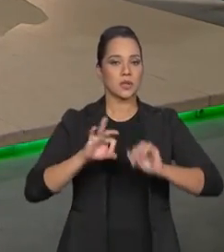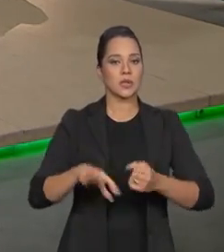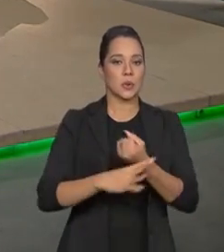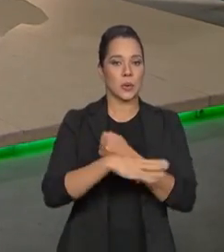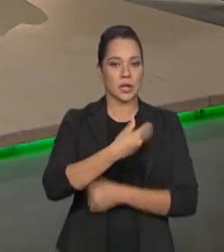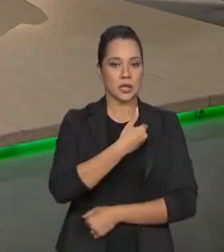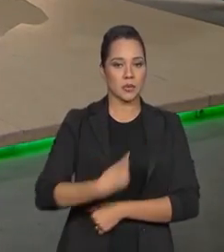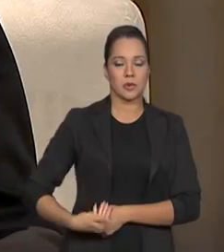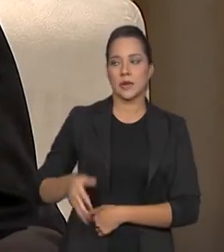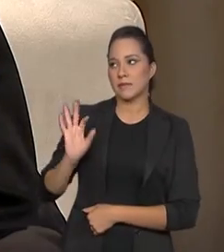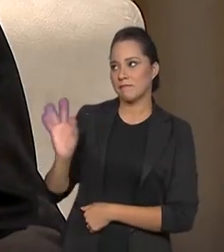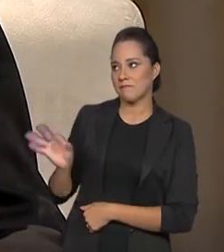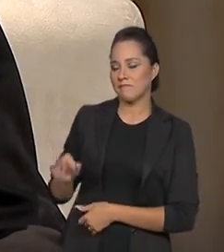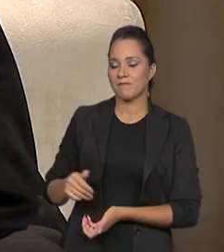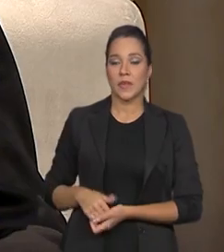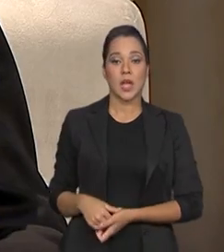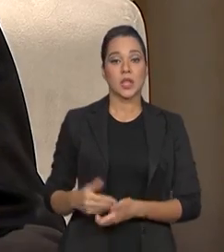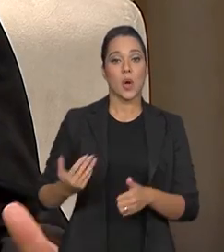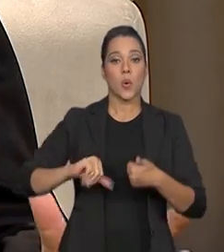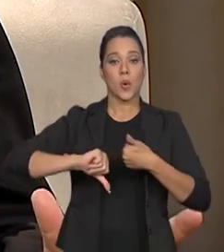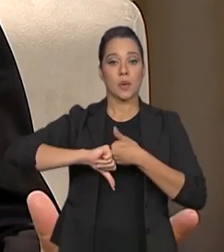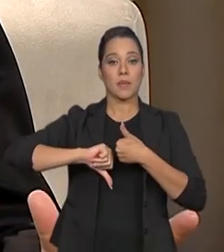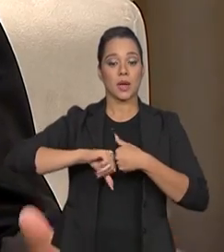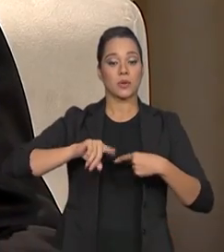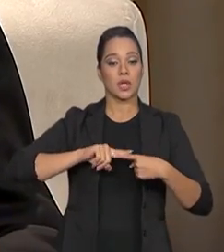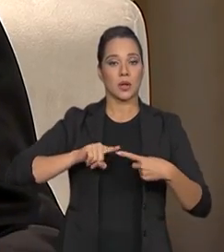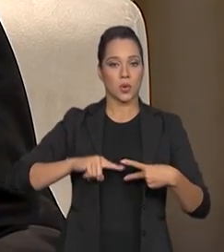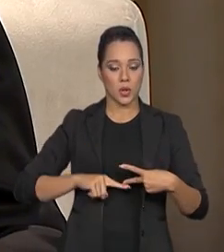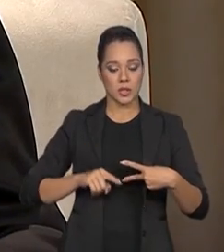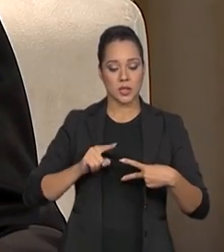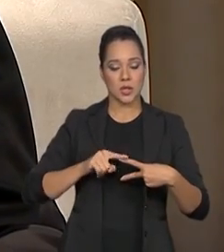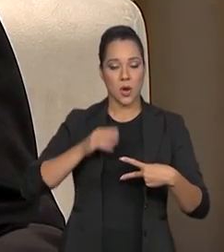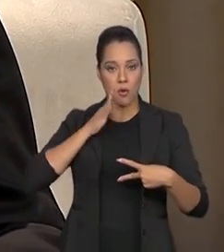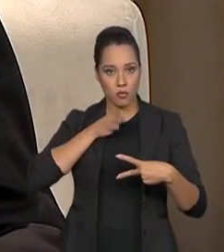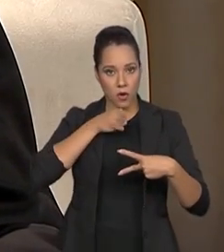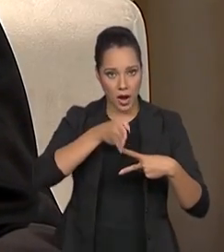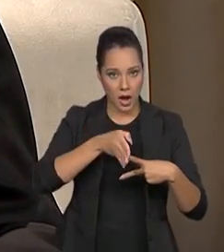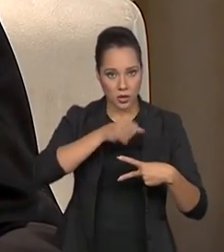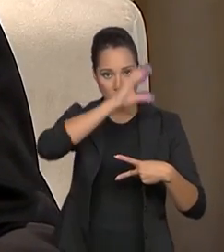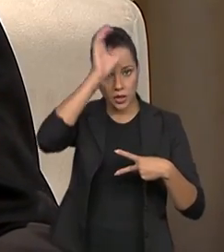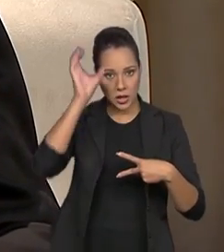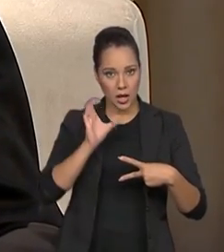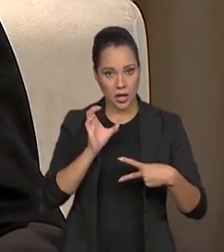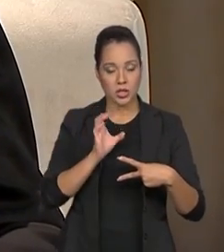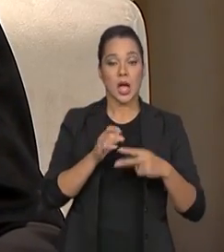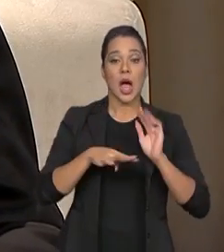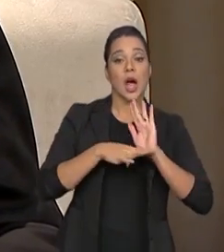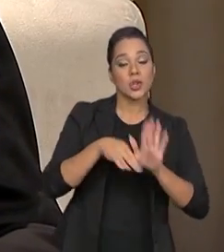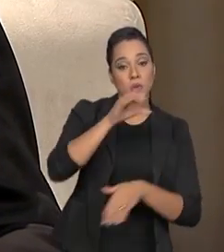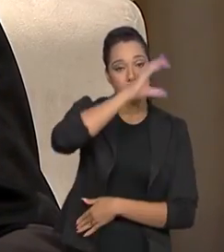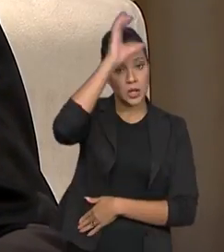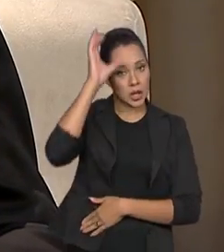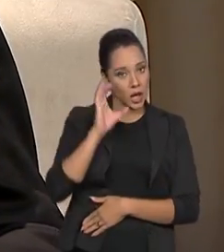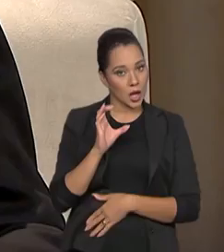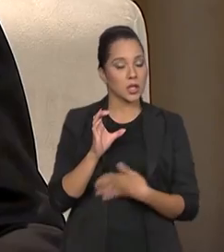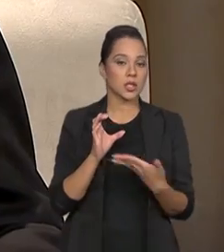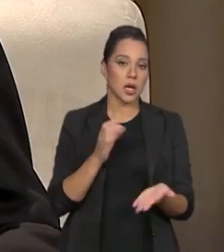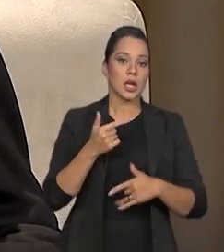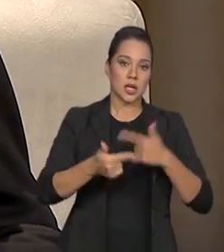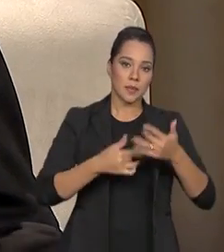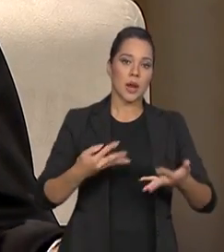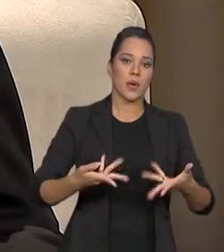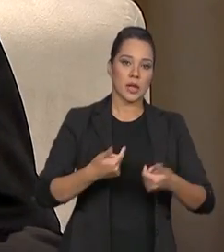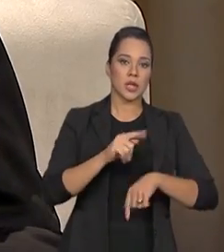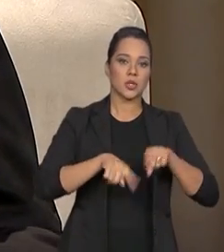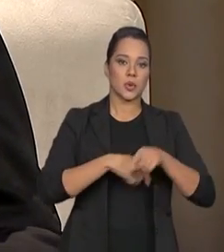Pública isso eu sempre digo o Inmetro ele tem dois olhares um olhar é no consumidor ajuda o consumidor na medida que ele trabalha